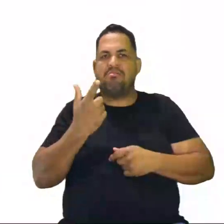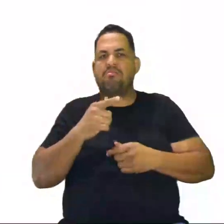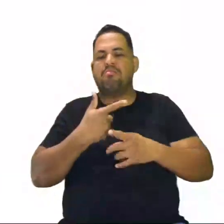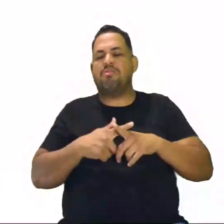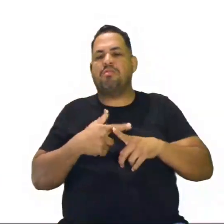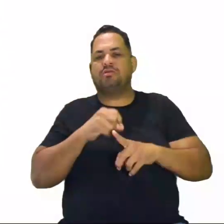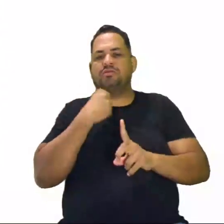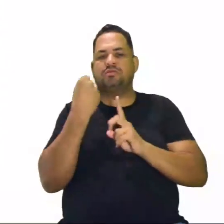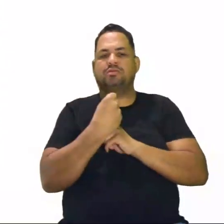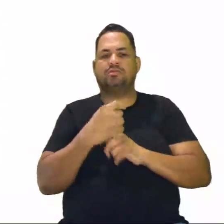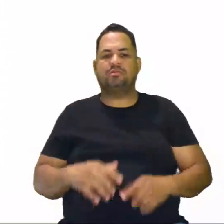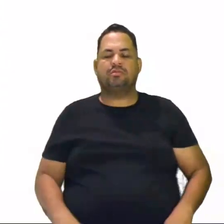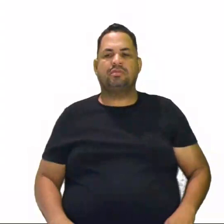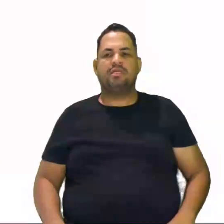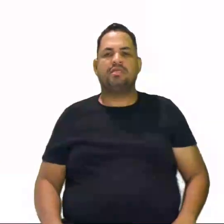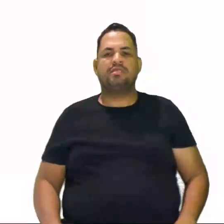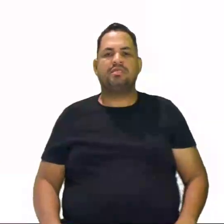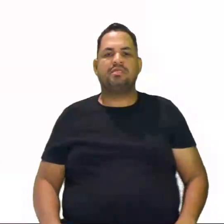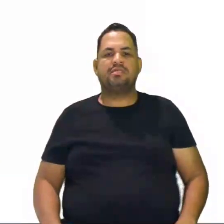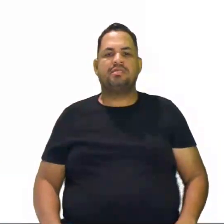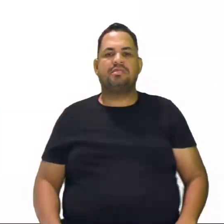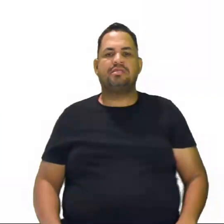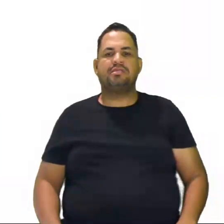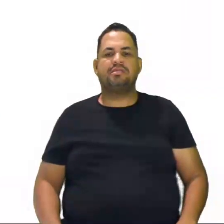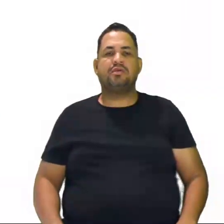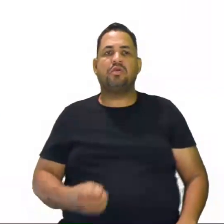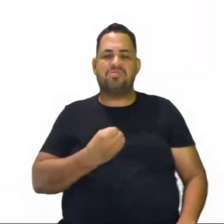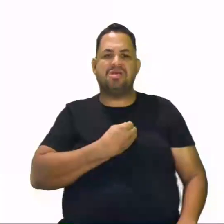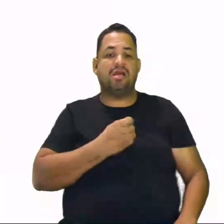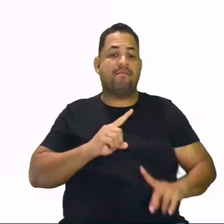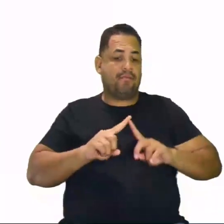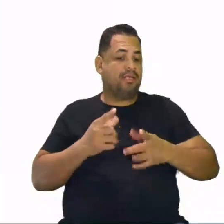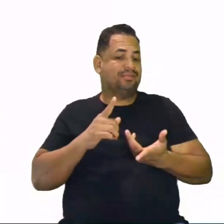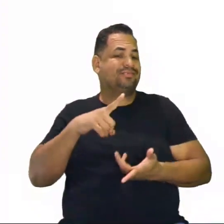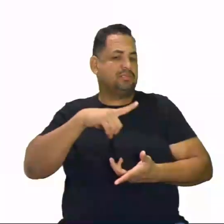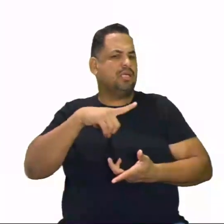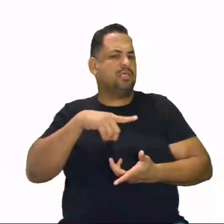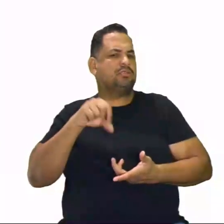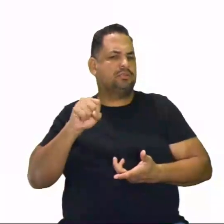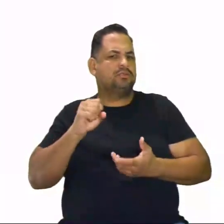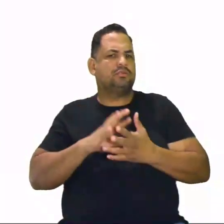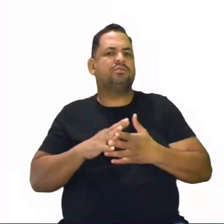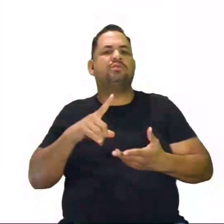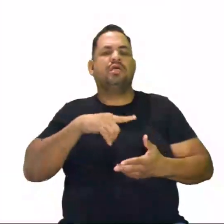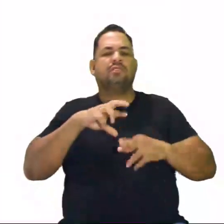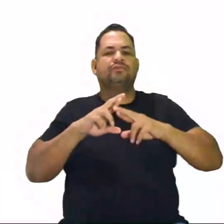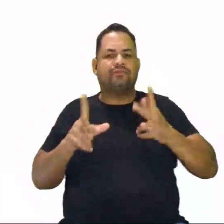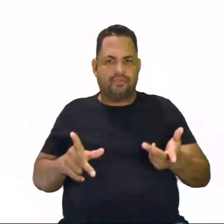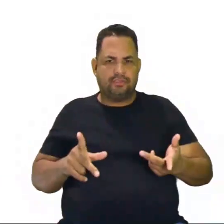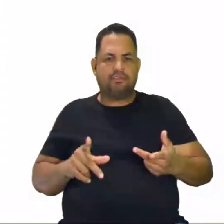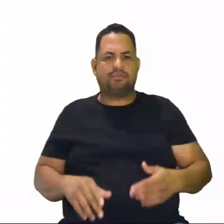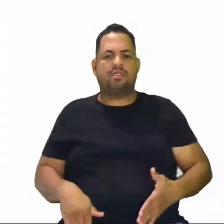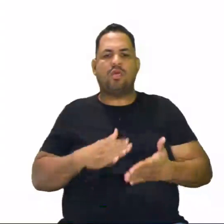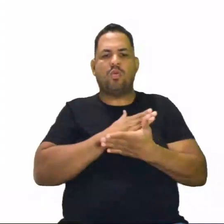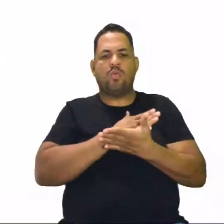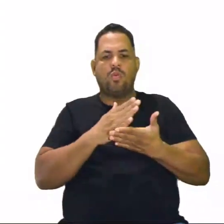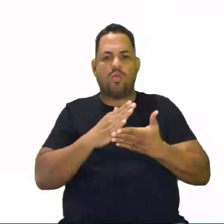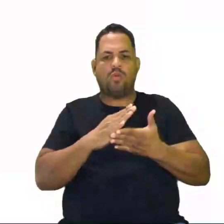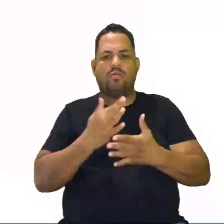gente sabe que os dados não nos deixam mentir, que as diferenças que se